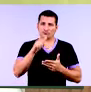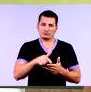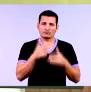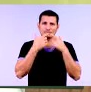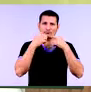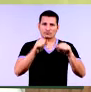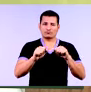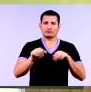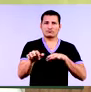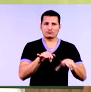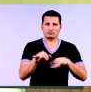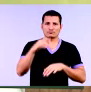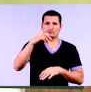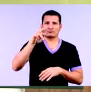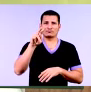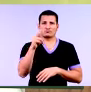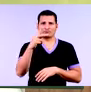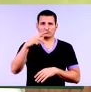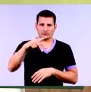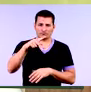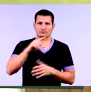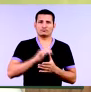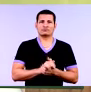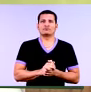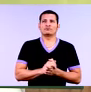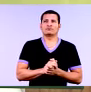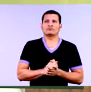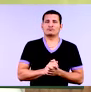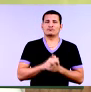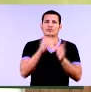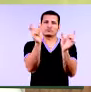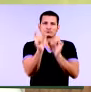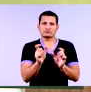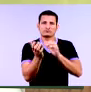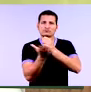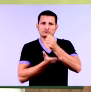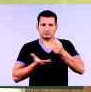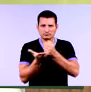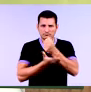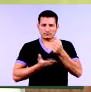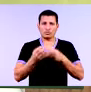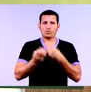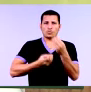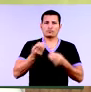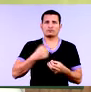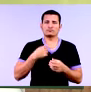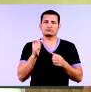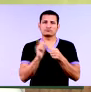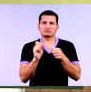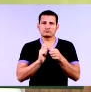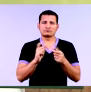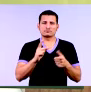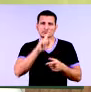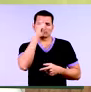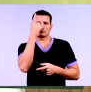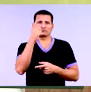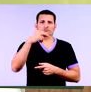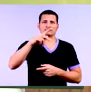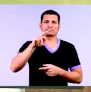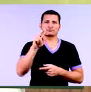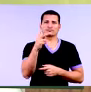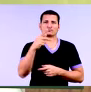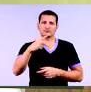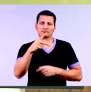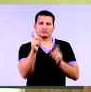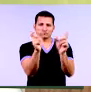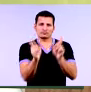programação PHP, trabalhando essencialmente com a estrutura básica. Como é que eu faço para criar um PHP, a estrutura do